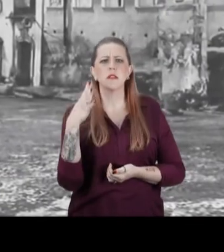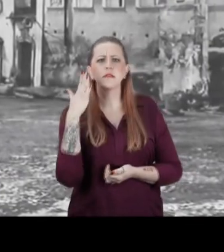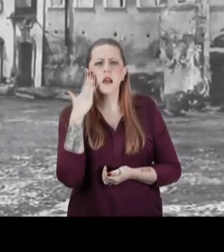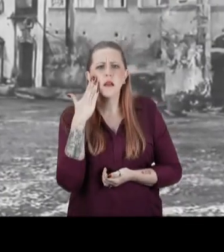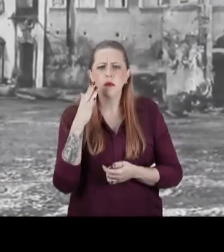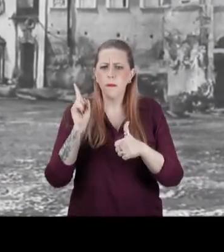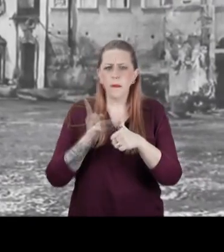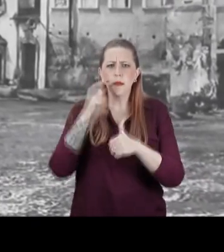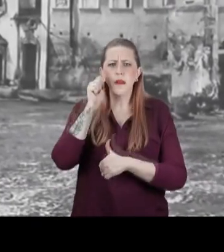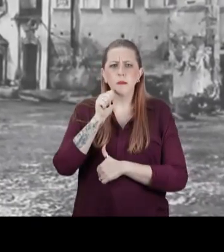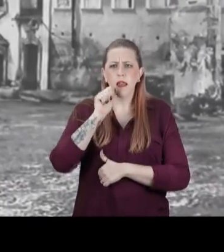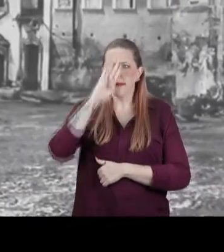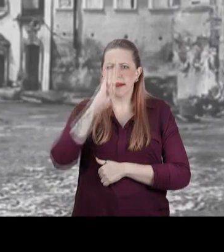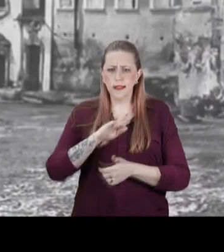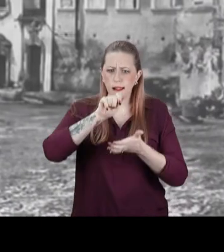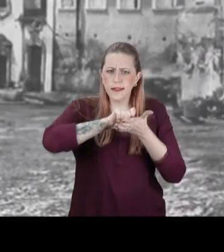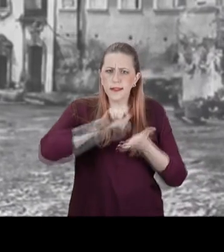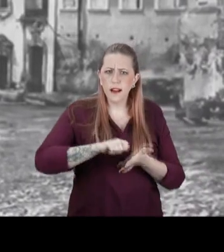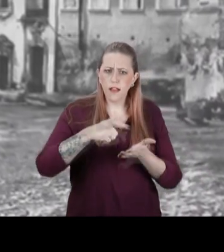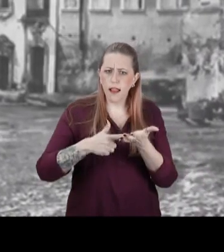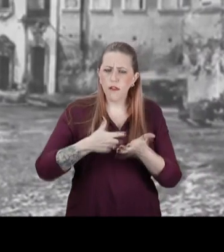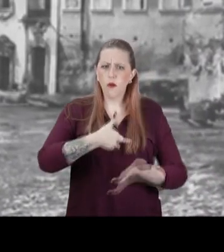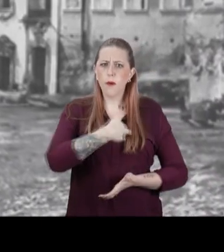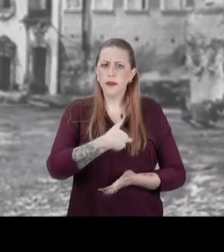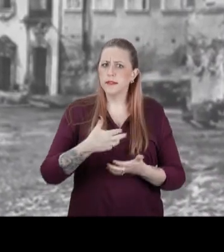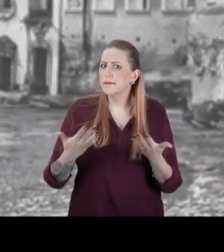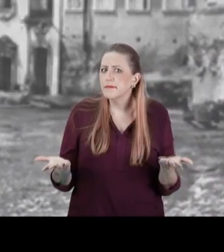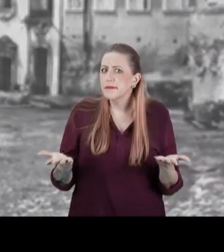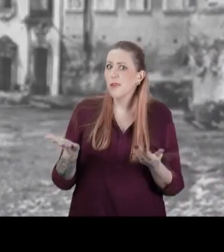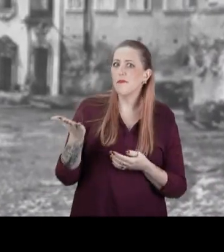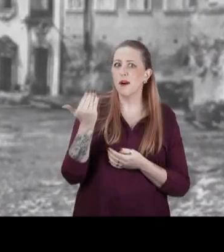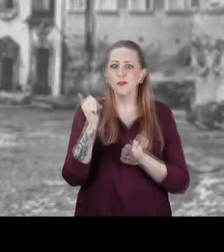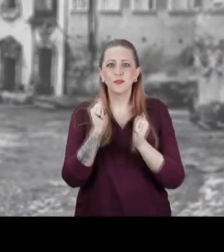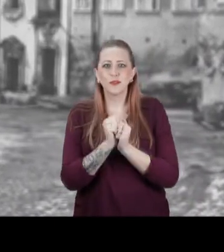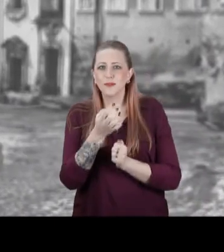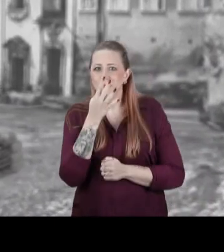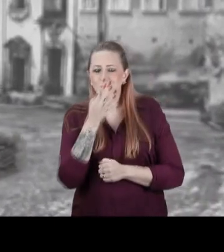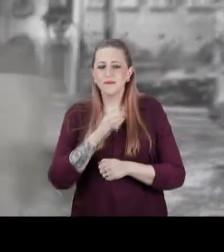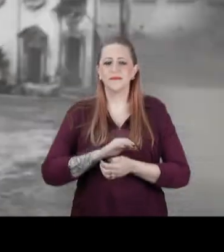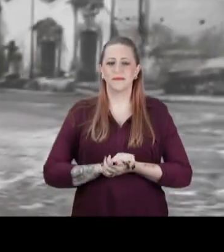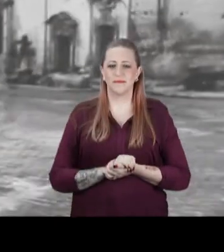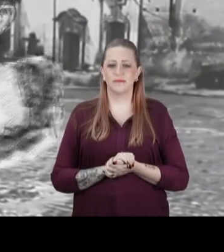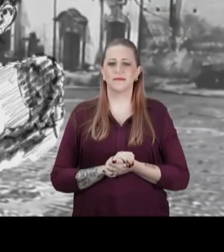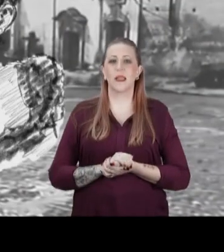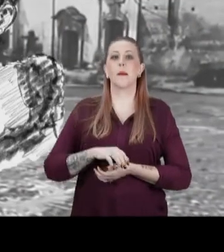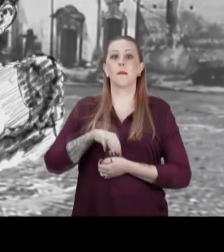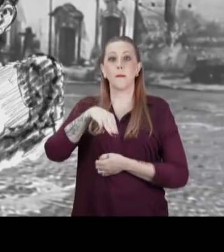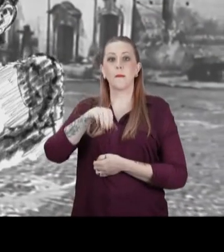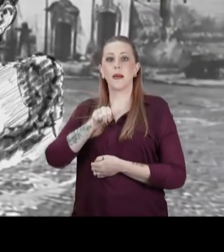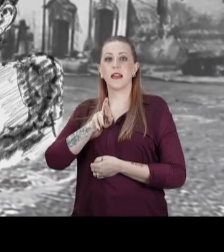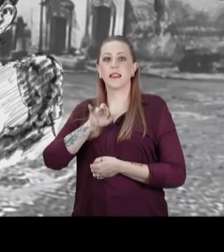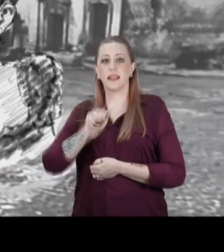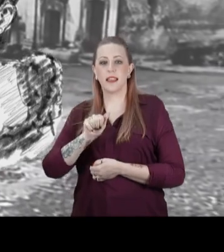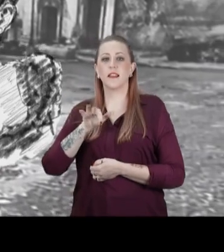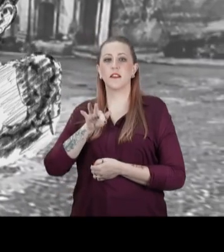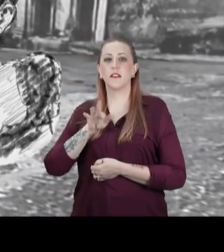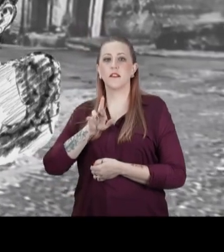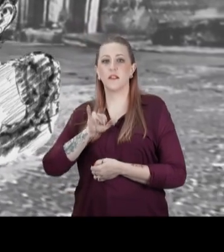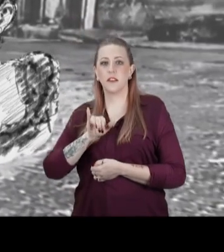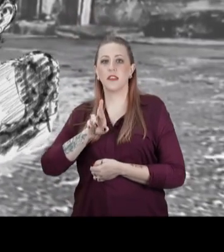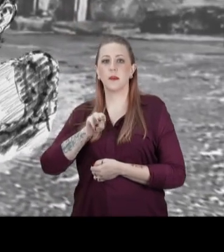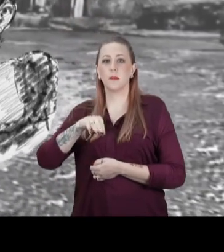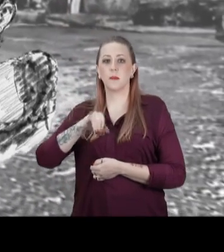barreiras o documentário heróis negros histórias inspiradoras mostra a trajetória de 10 personalidades